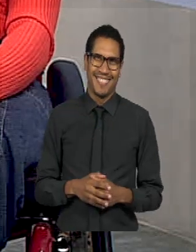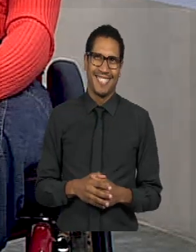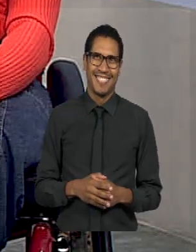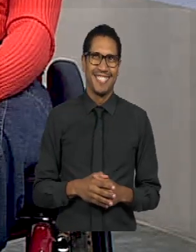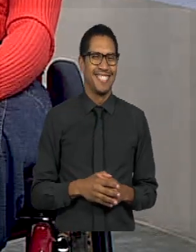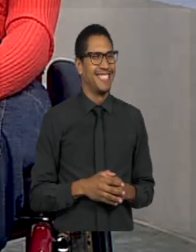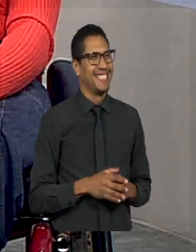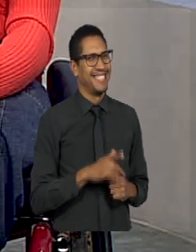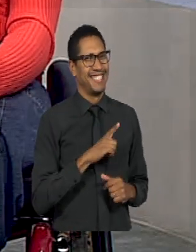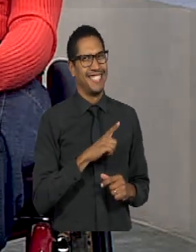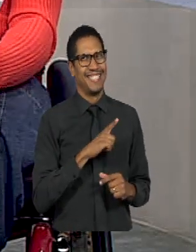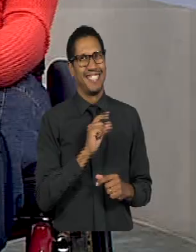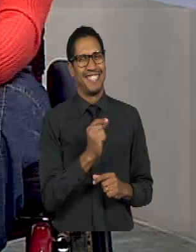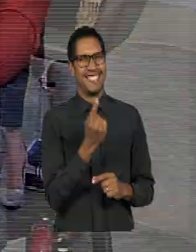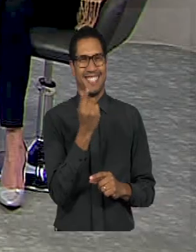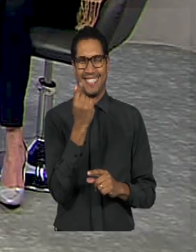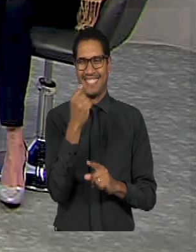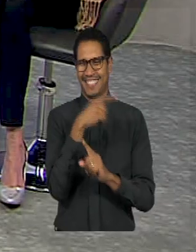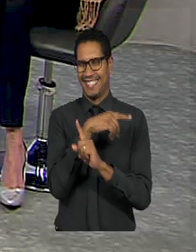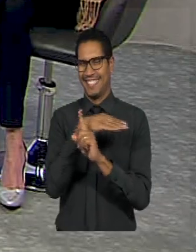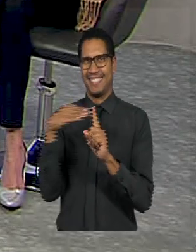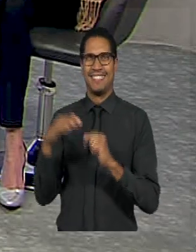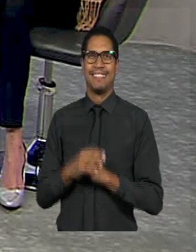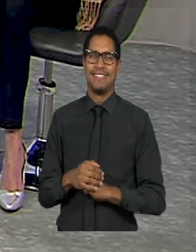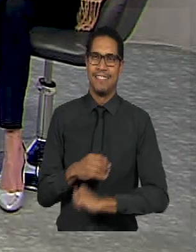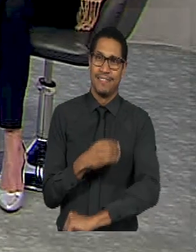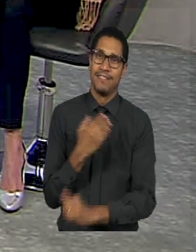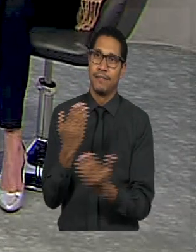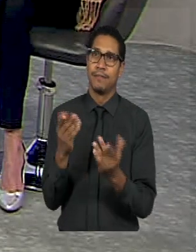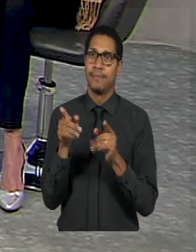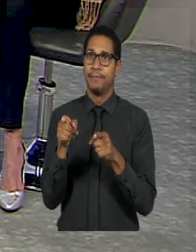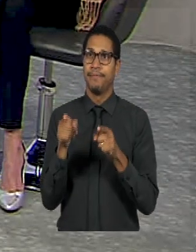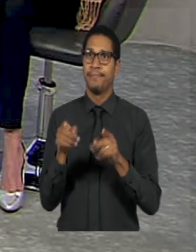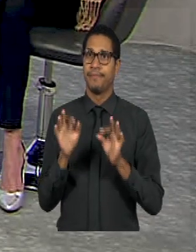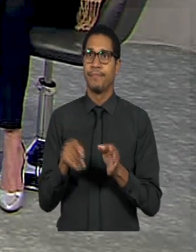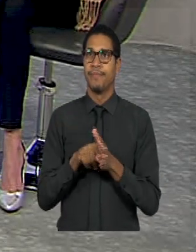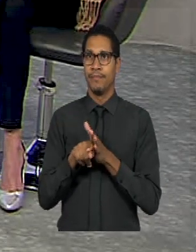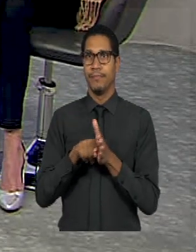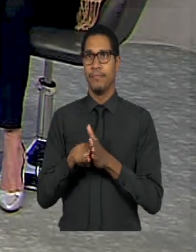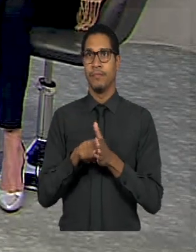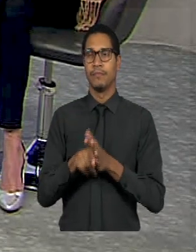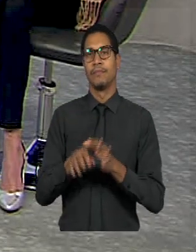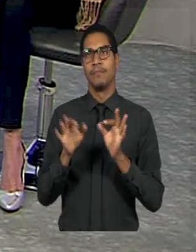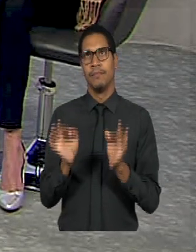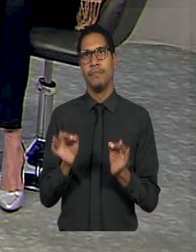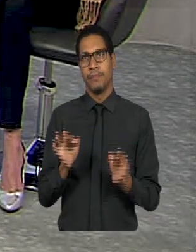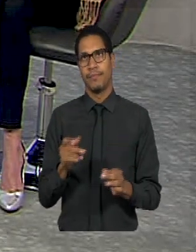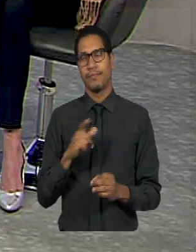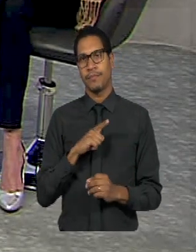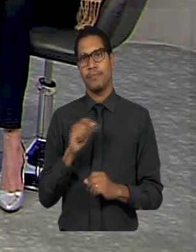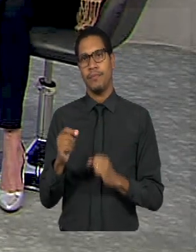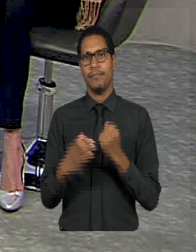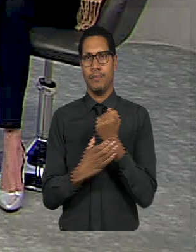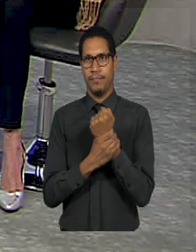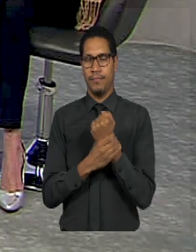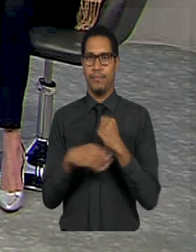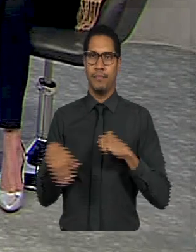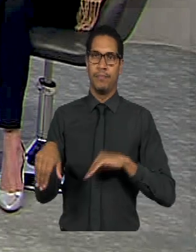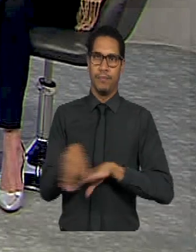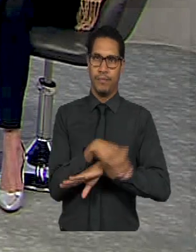Metade do valor. Você é pesquisadora do Observatório de Segurança